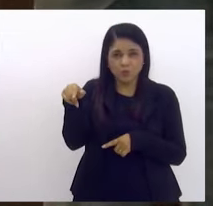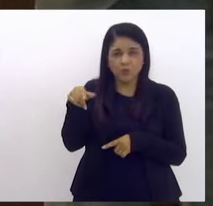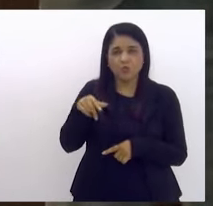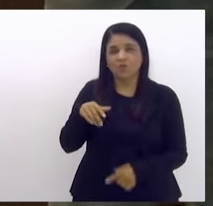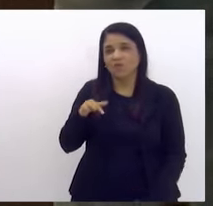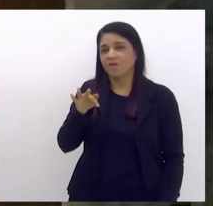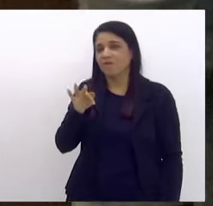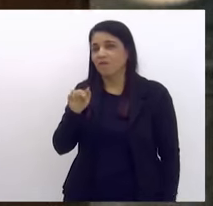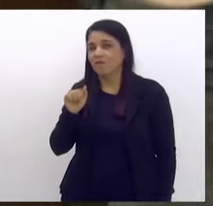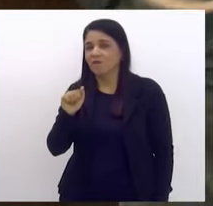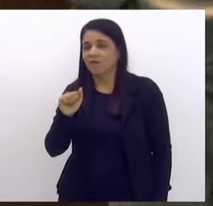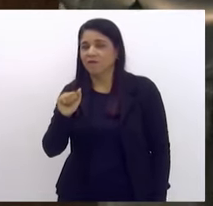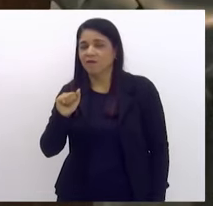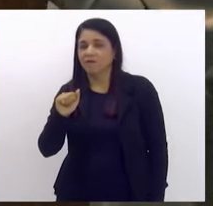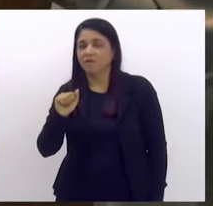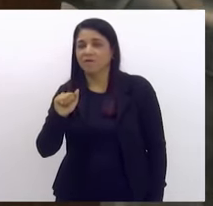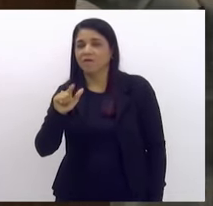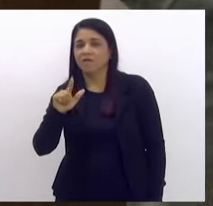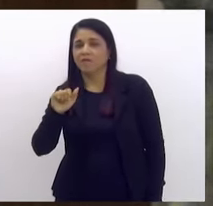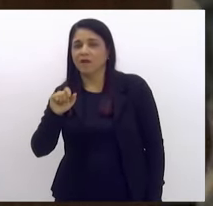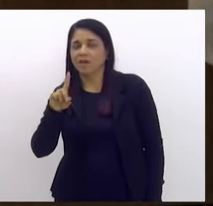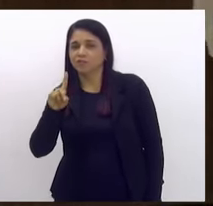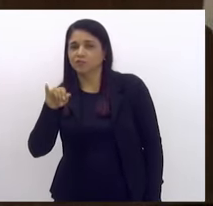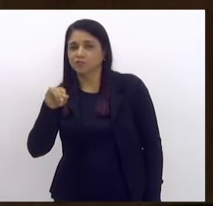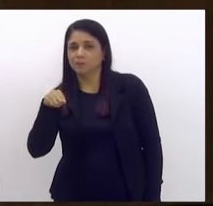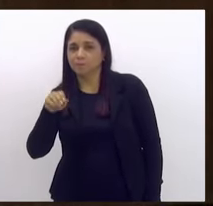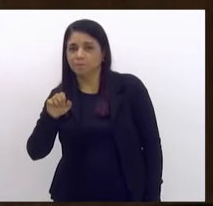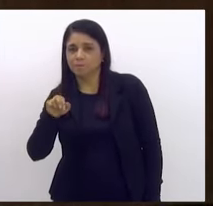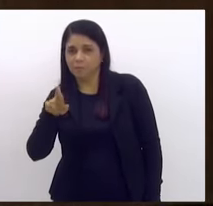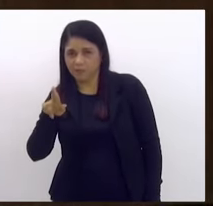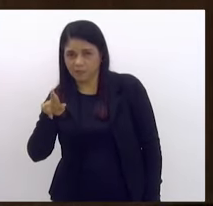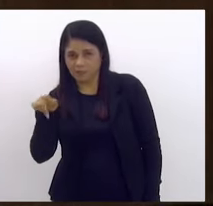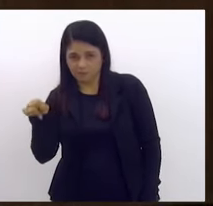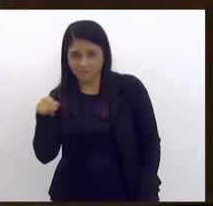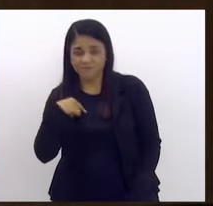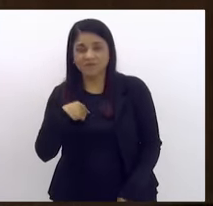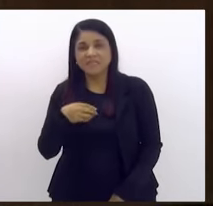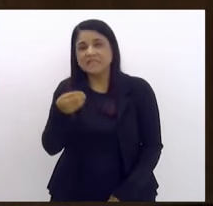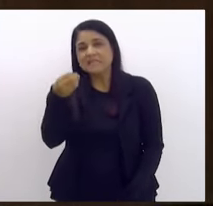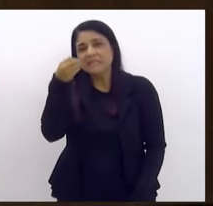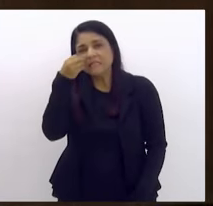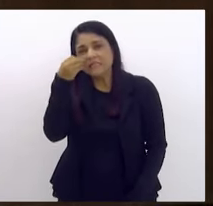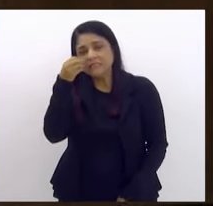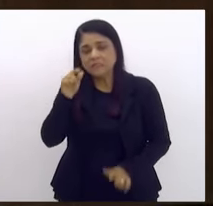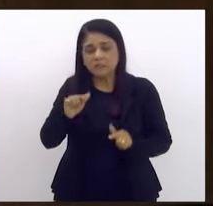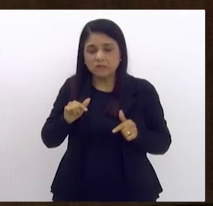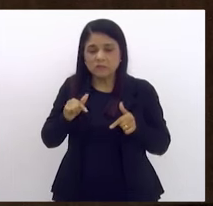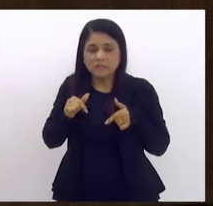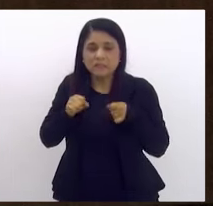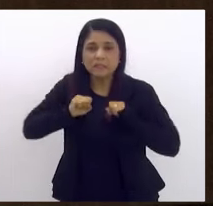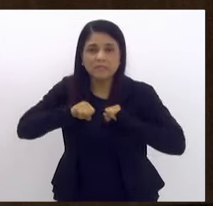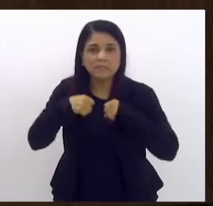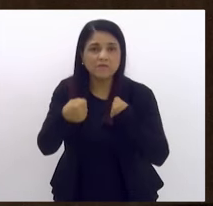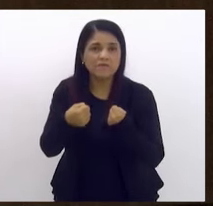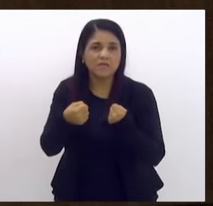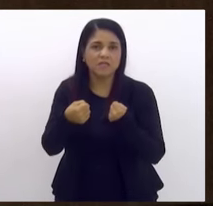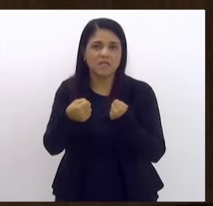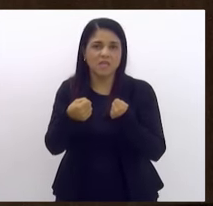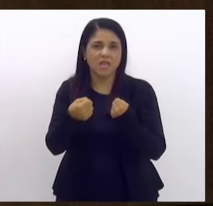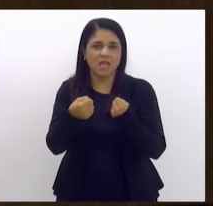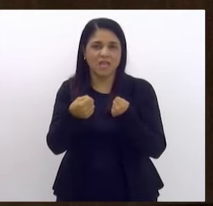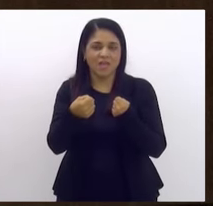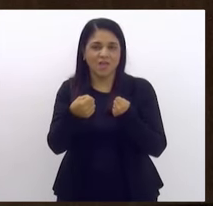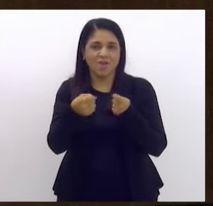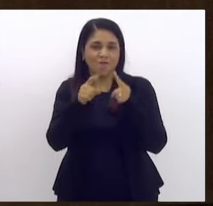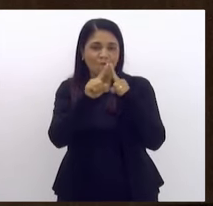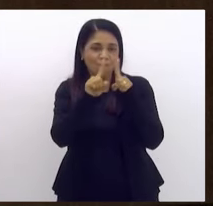Garotinho, aquele menino mimado, da fala do prefeito tentando defender funcionalismo